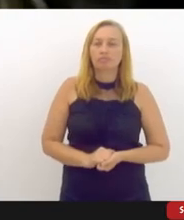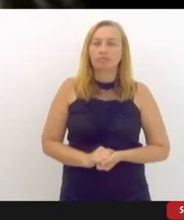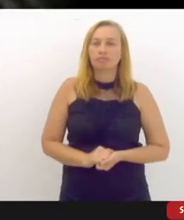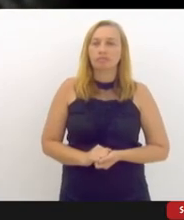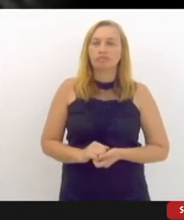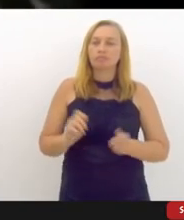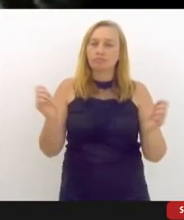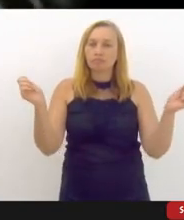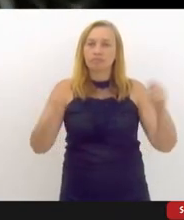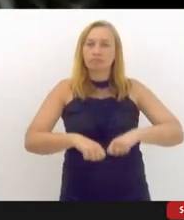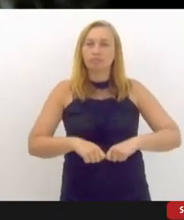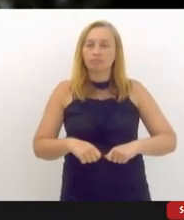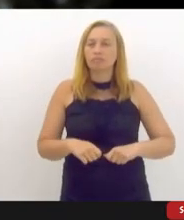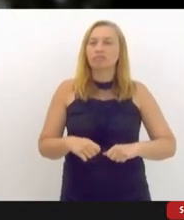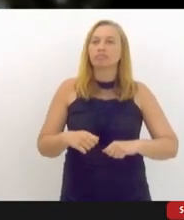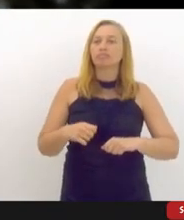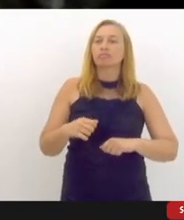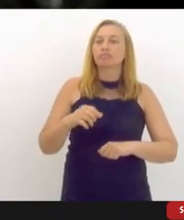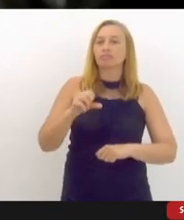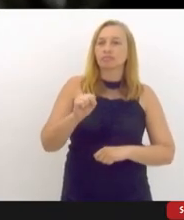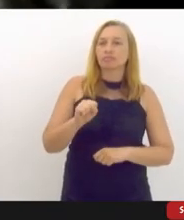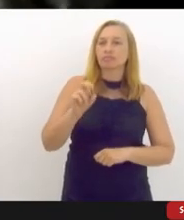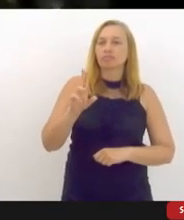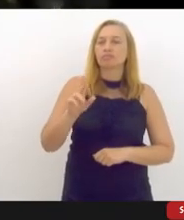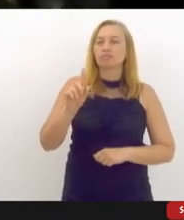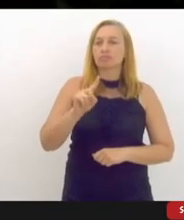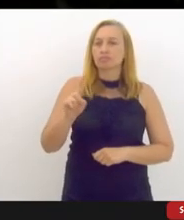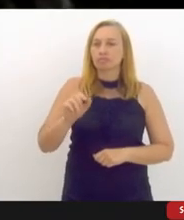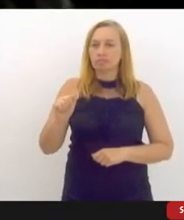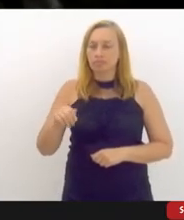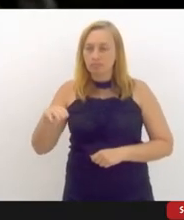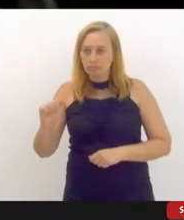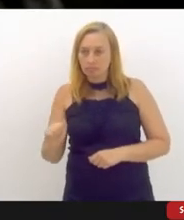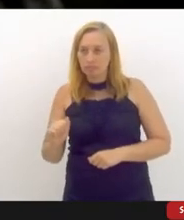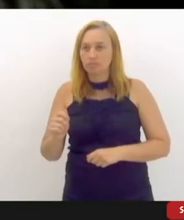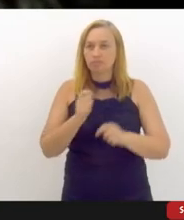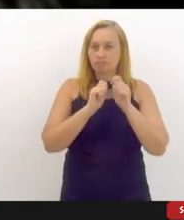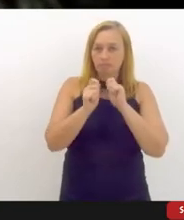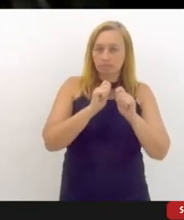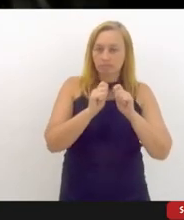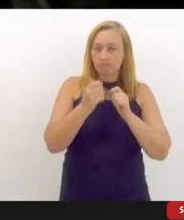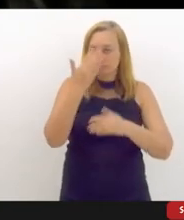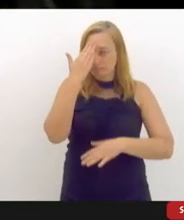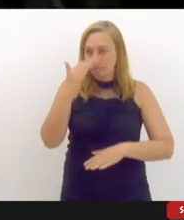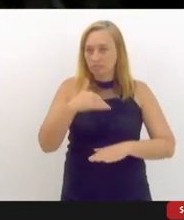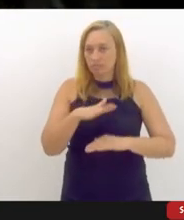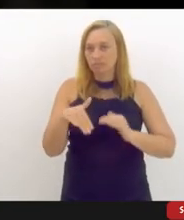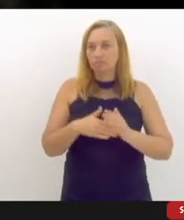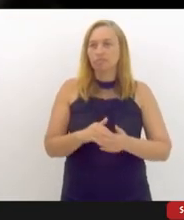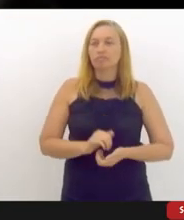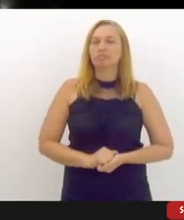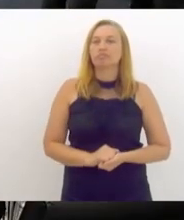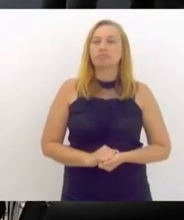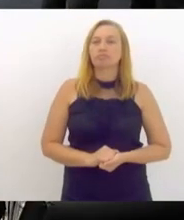a competência que Suzana desempenhou no jornalismo. Obrigada a todos.